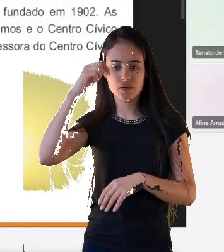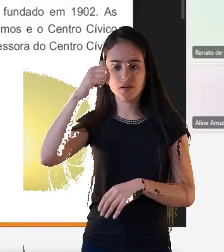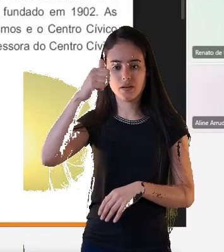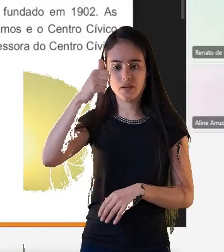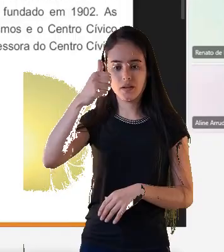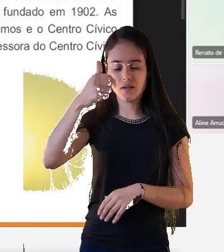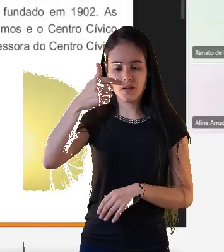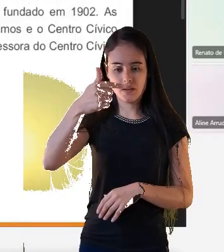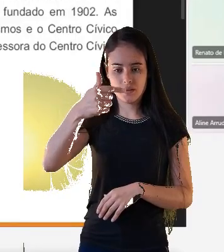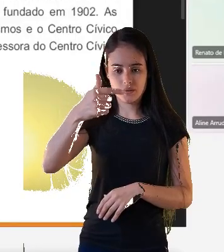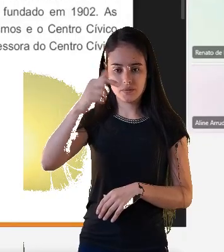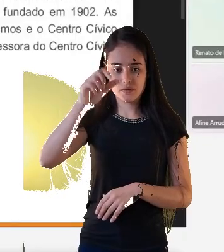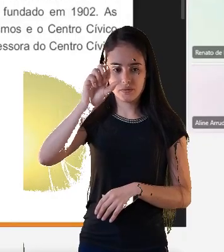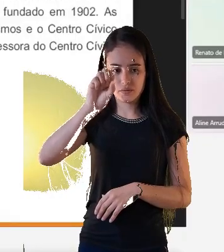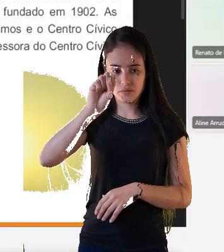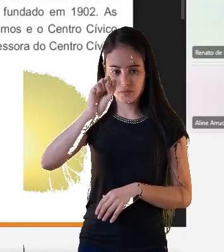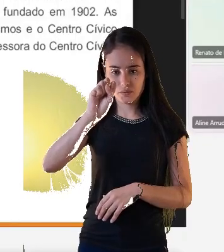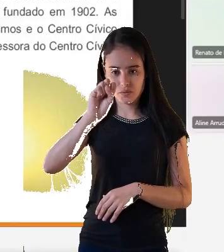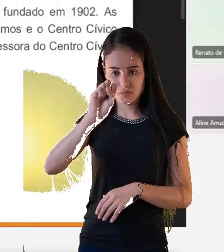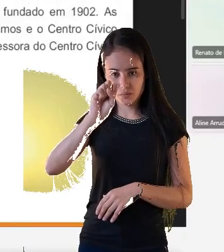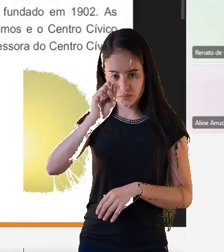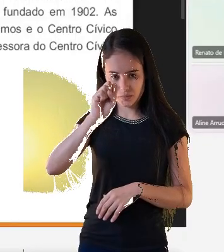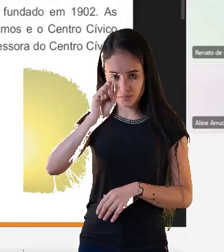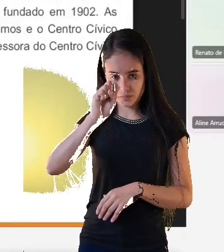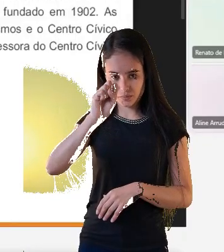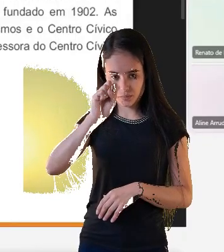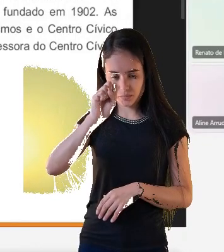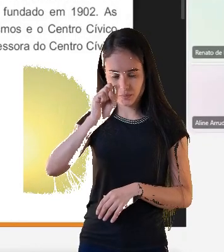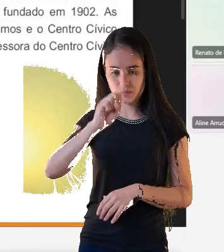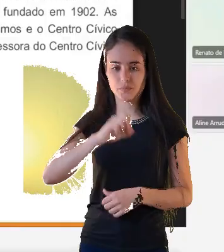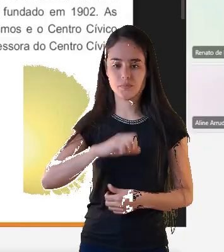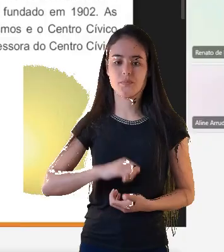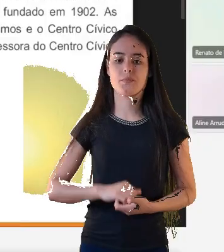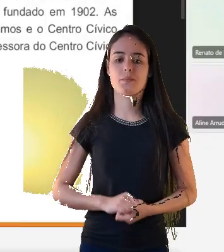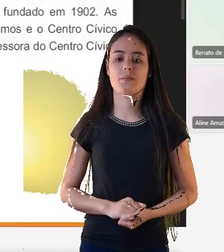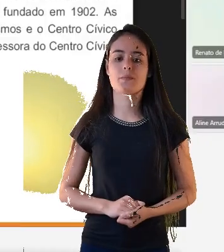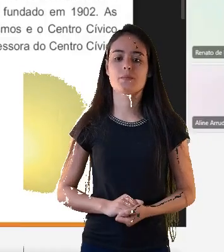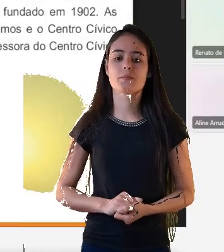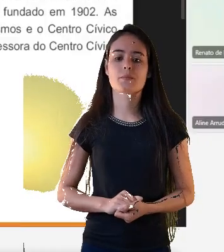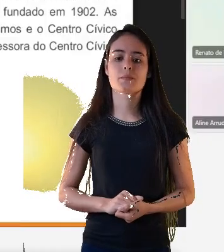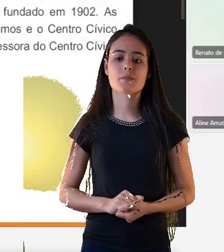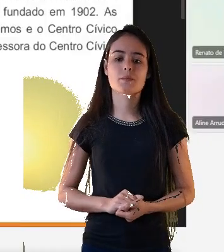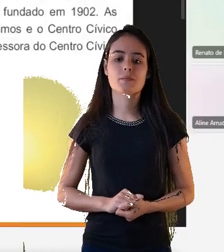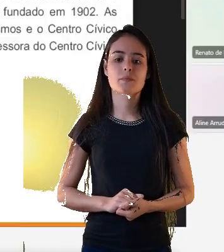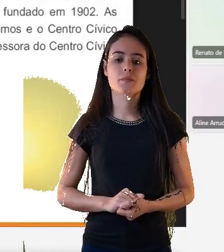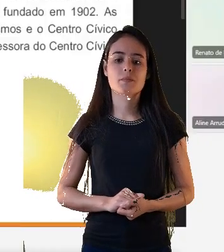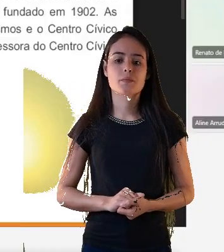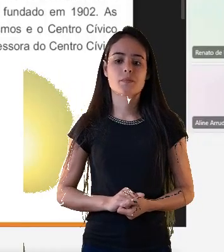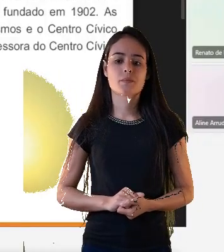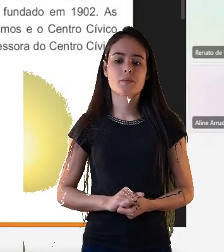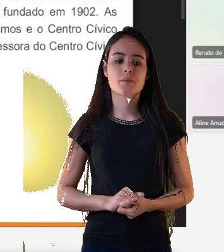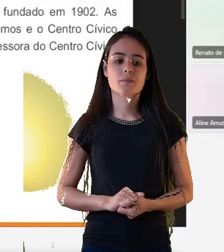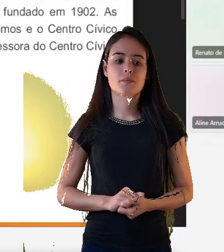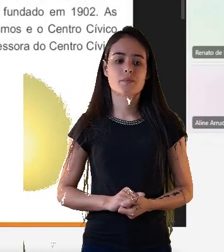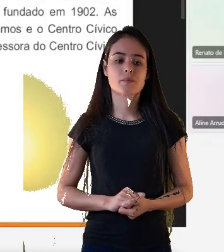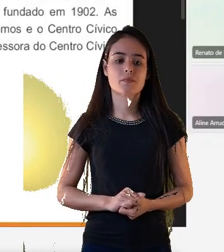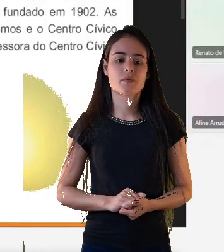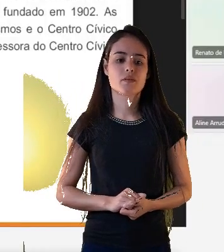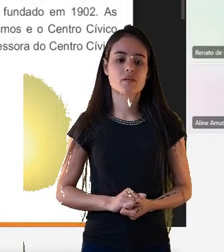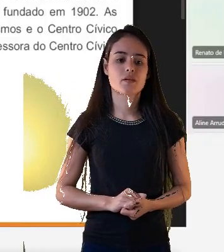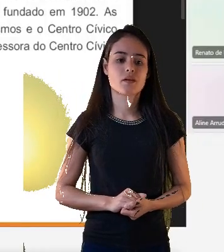de Setembro, né, que foi a mais antiga, né, que surgiu em 1897,